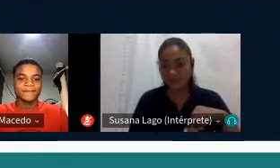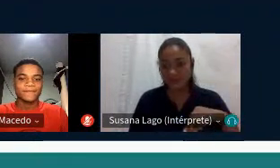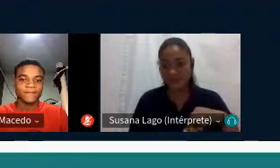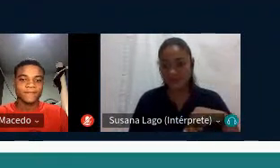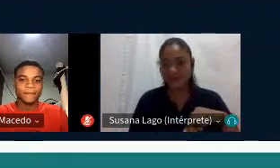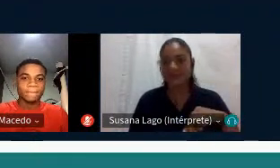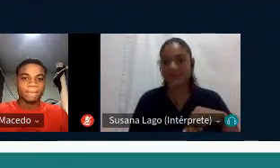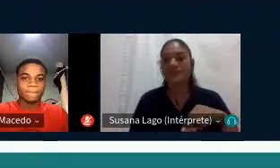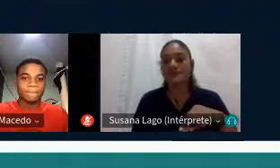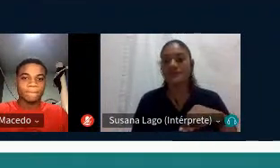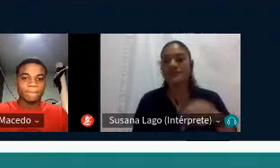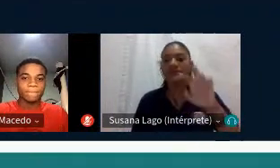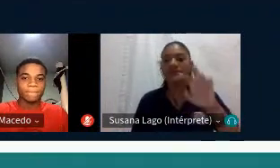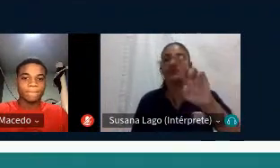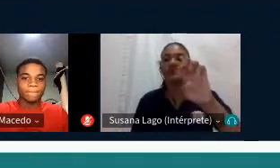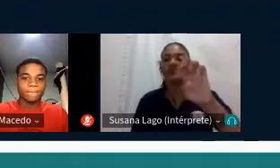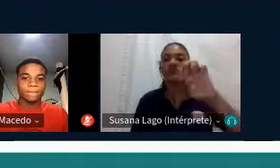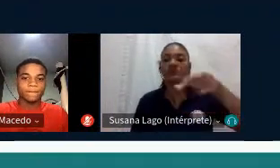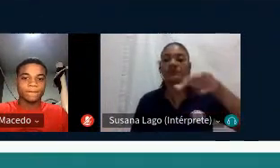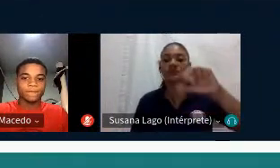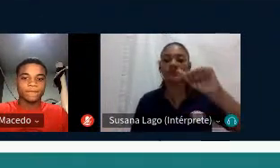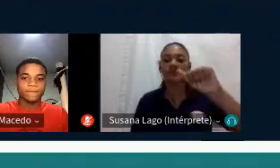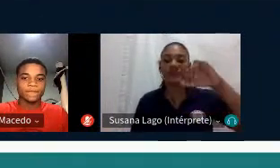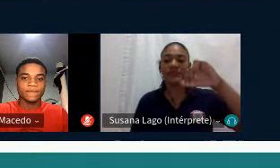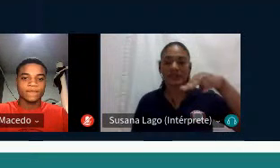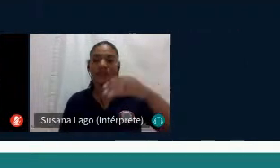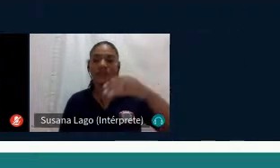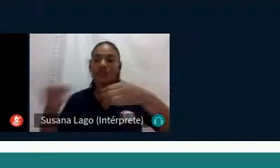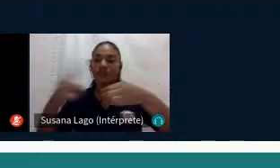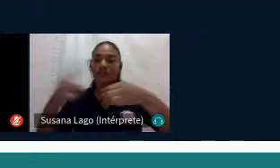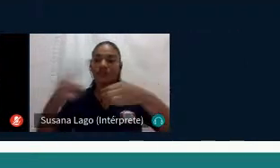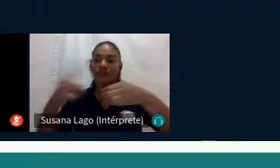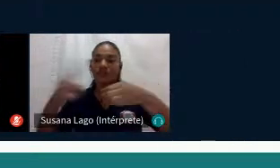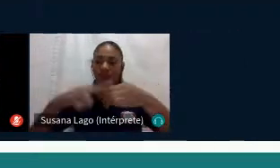também, tá? Então, até mais.